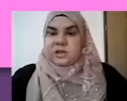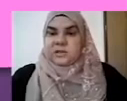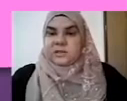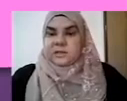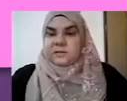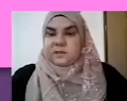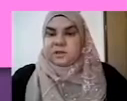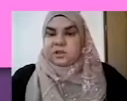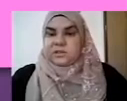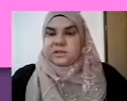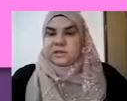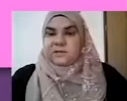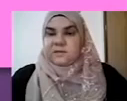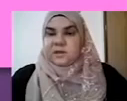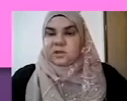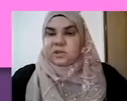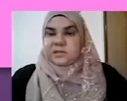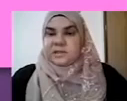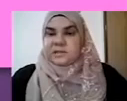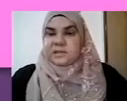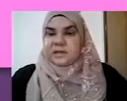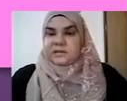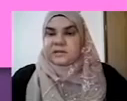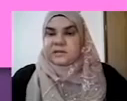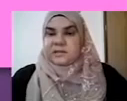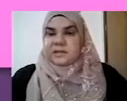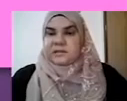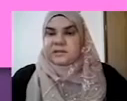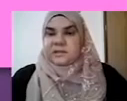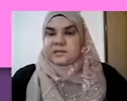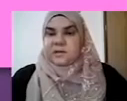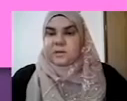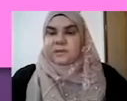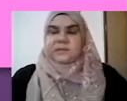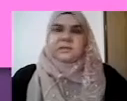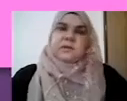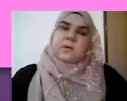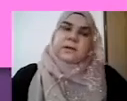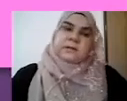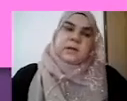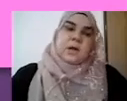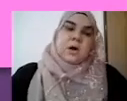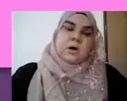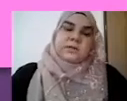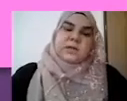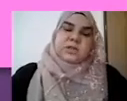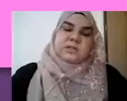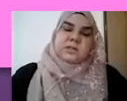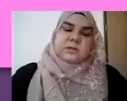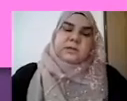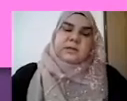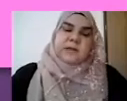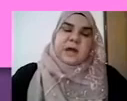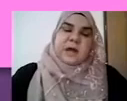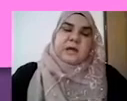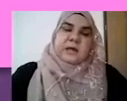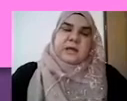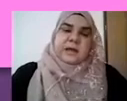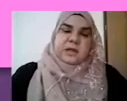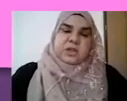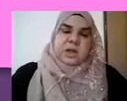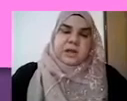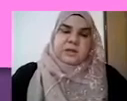120, 120, 120, 60, 60, 150, 150. Ou seja, se eu